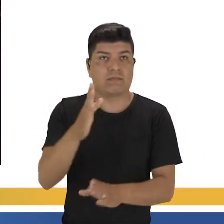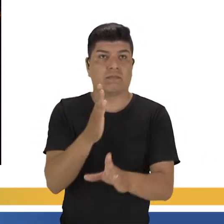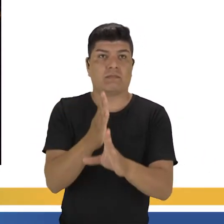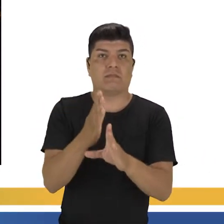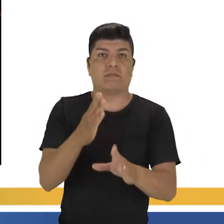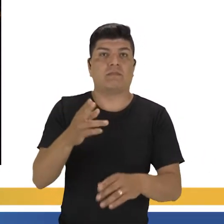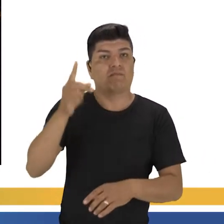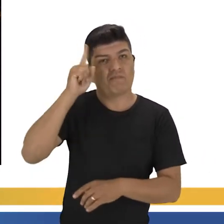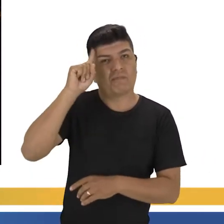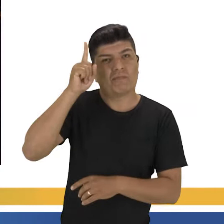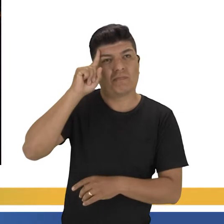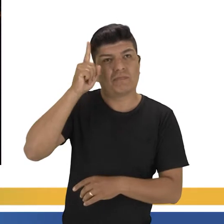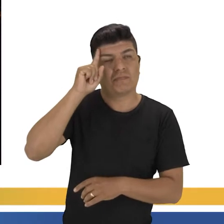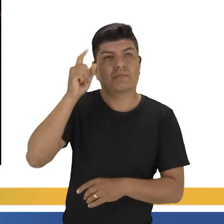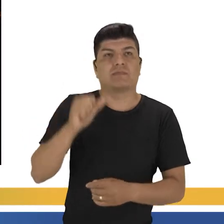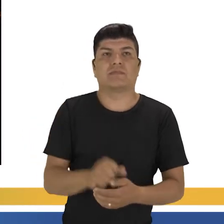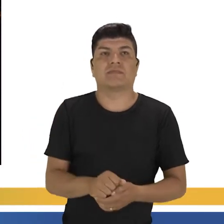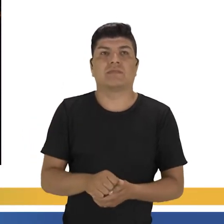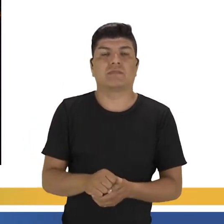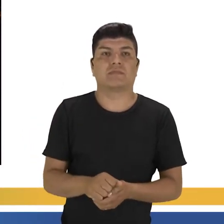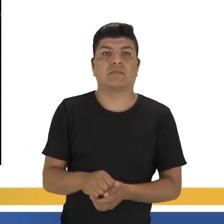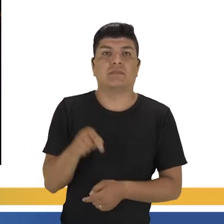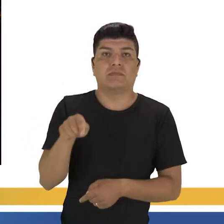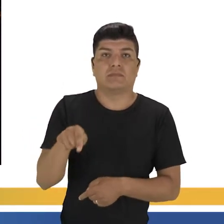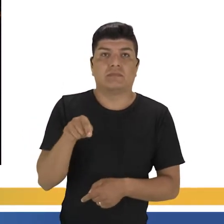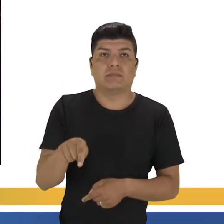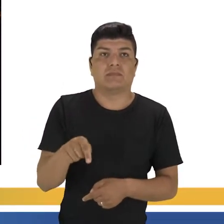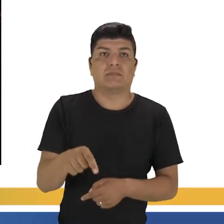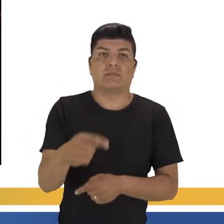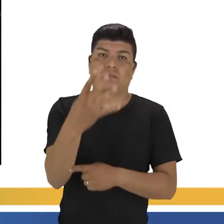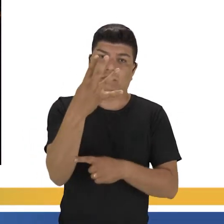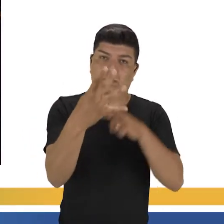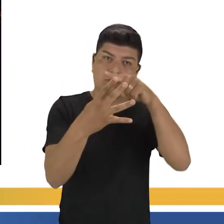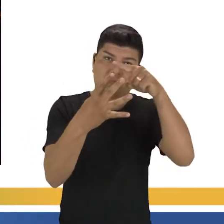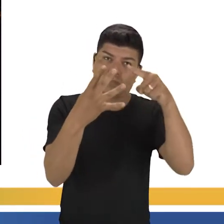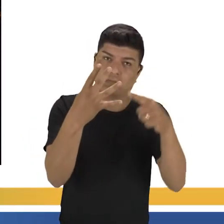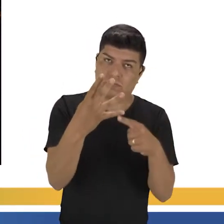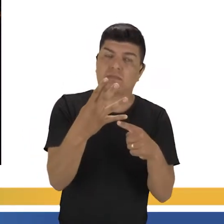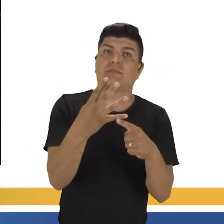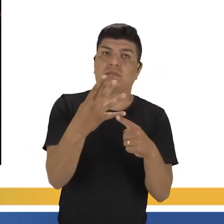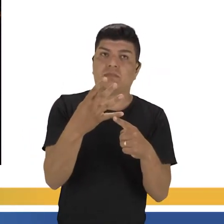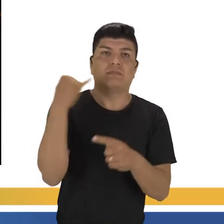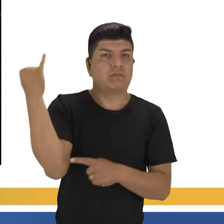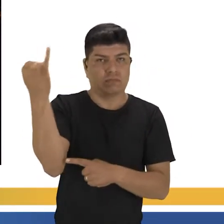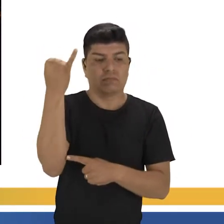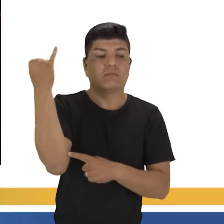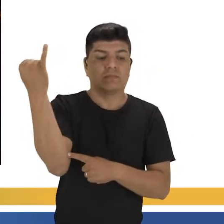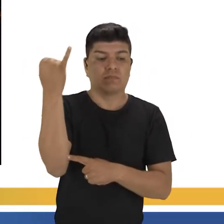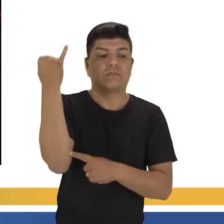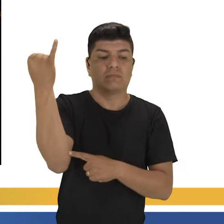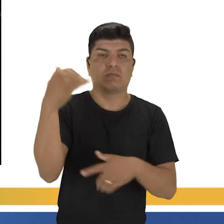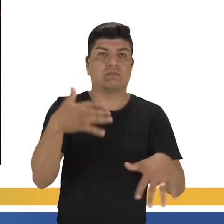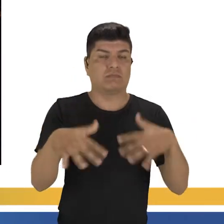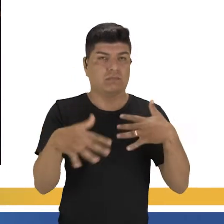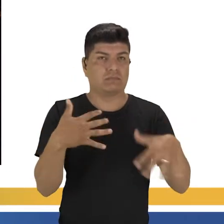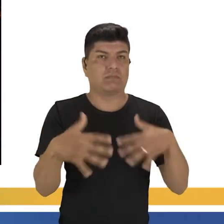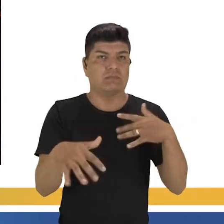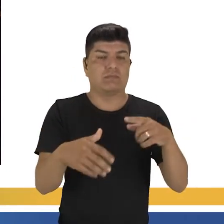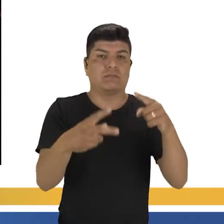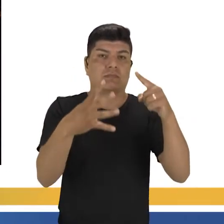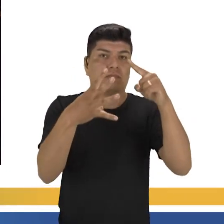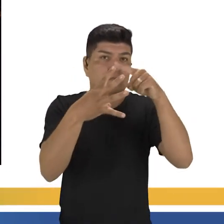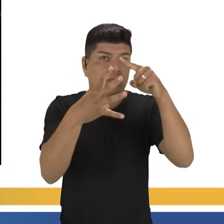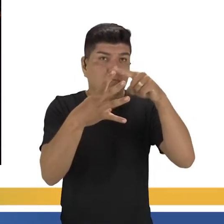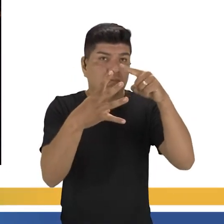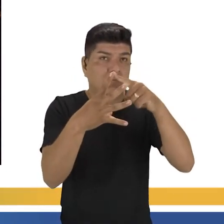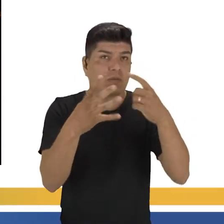ações do cotidiano. E ele elencou 4 fatores do movimento. Isso é muito importante você gravar. O primeiro